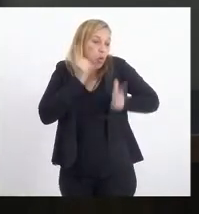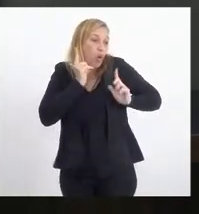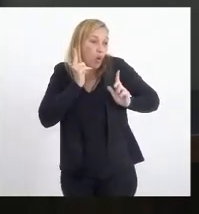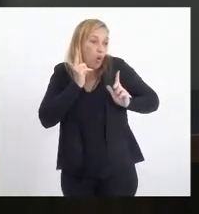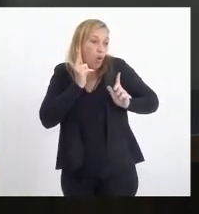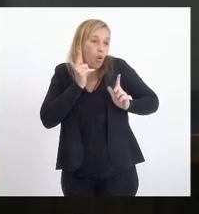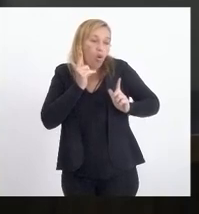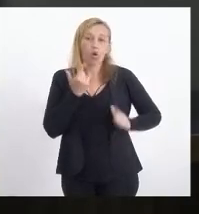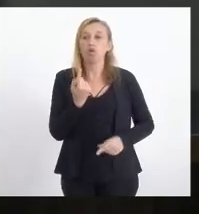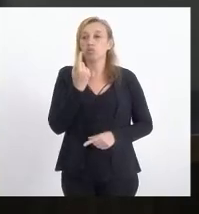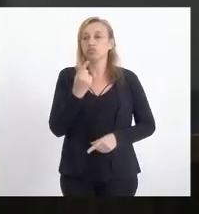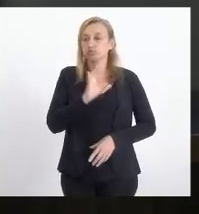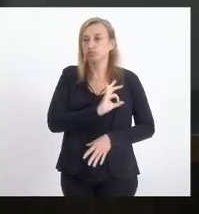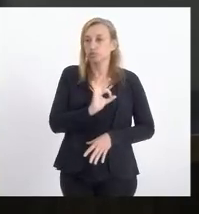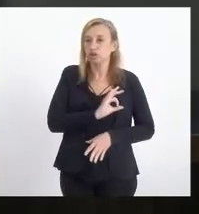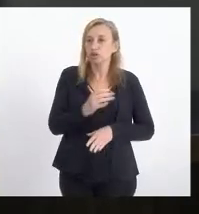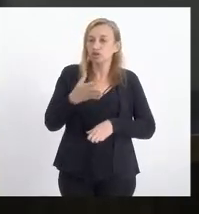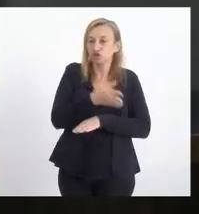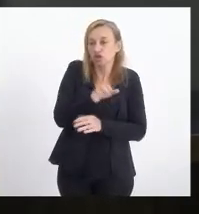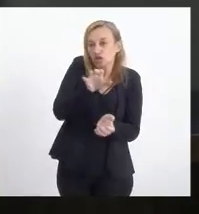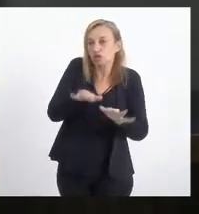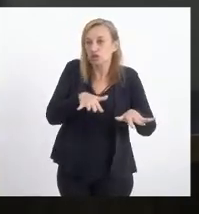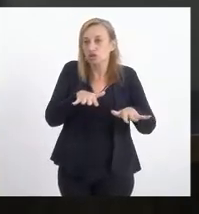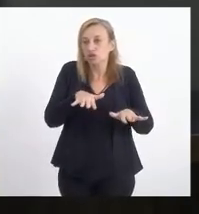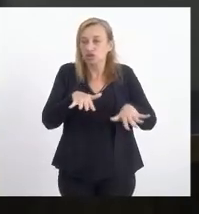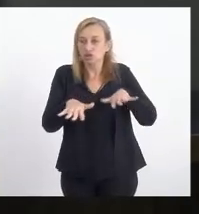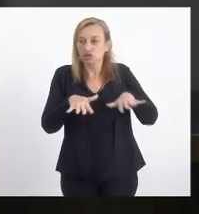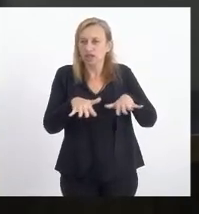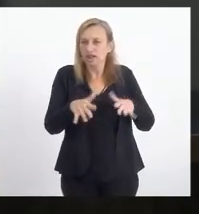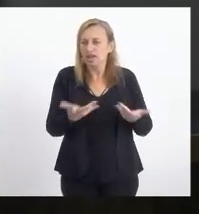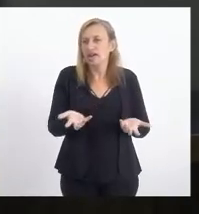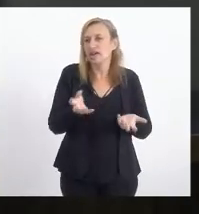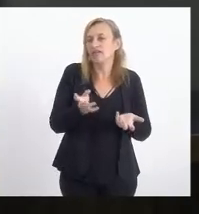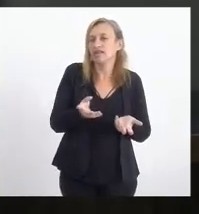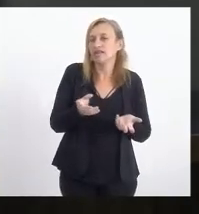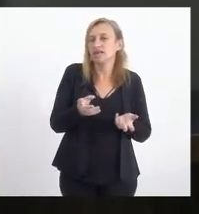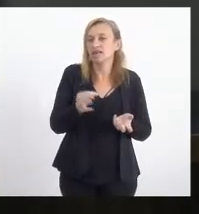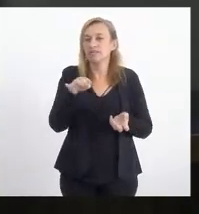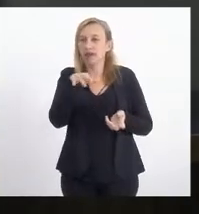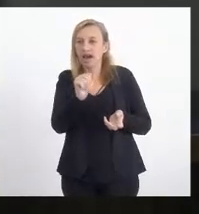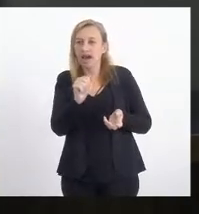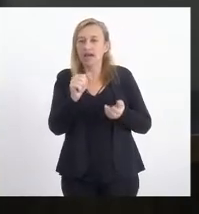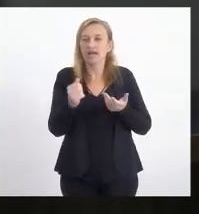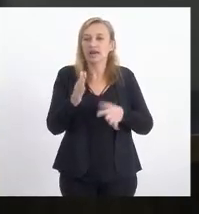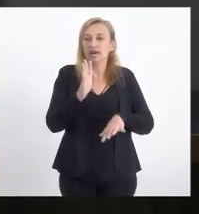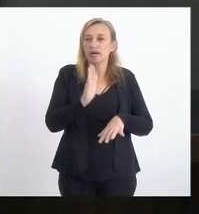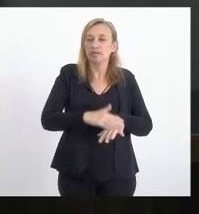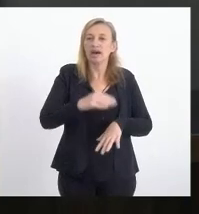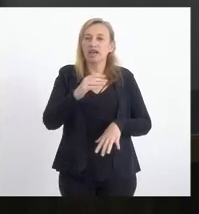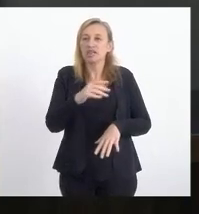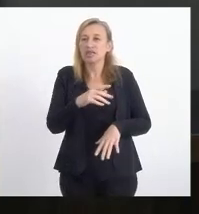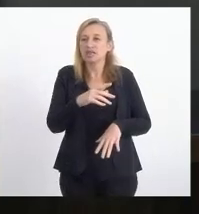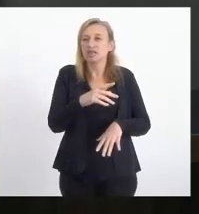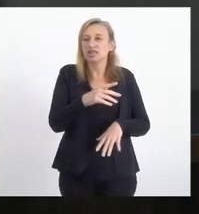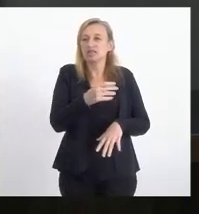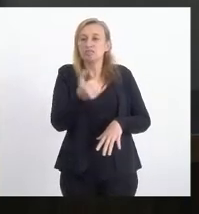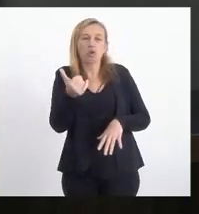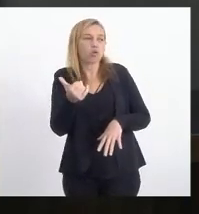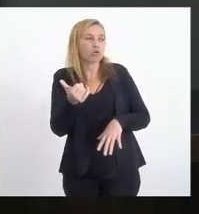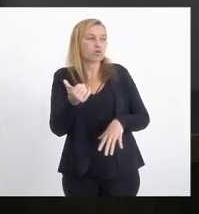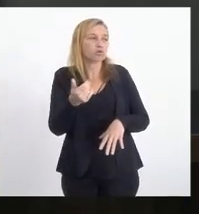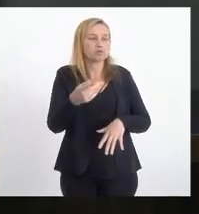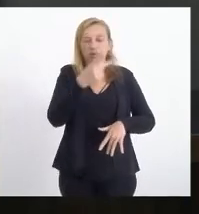um policial civil quando tá chegando dentro do jacarezinho e quer fazer placa eu não te sendo os vinte e tantos marginais mforum.ist